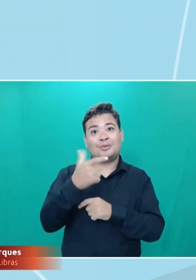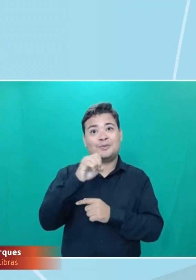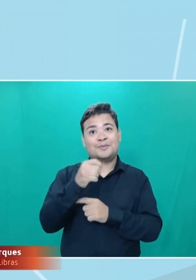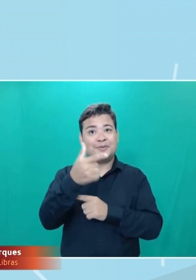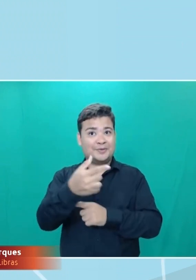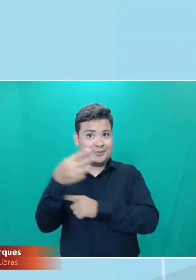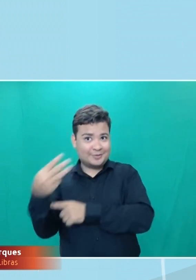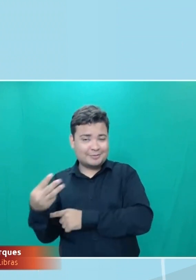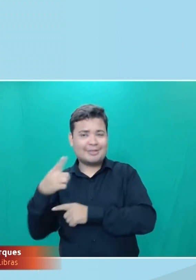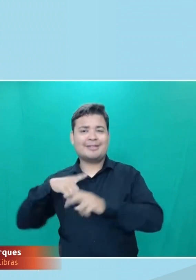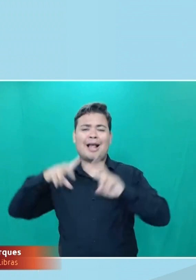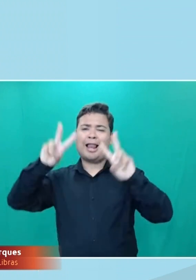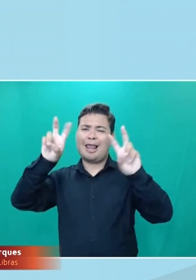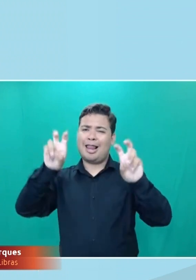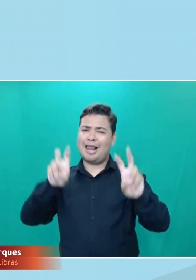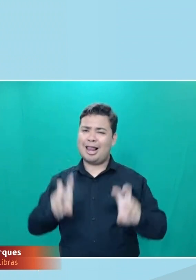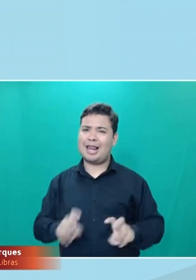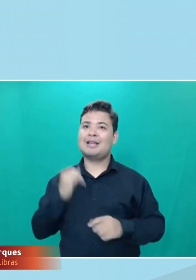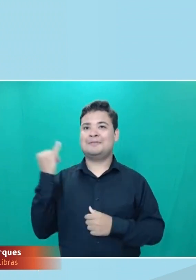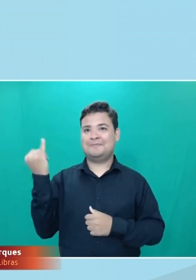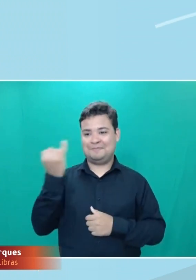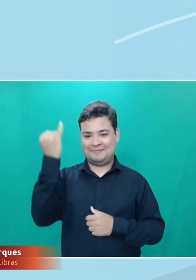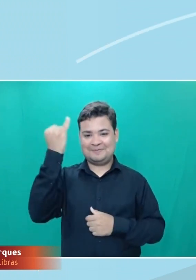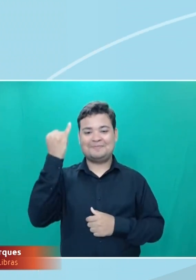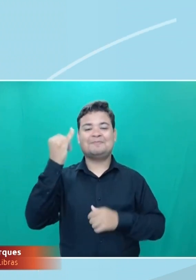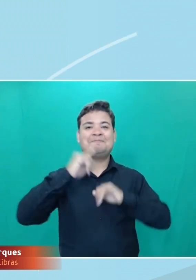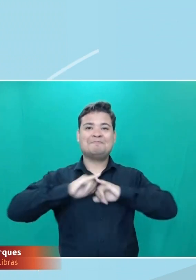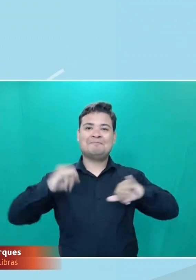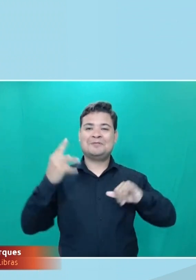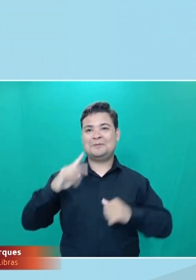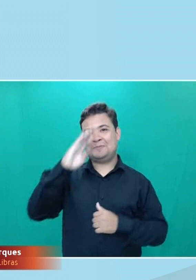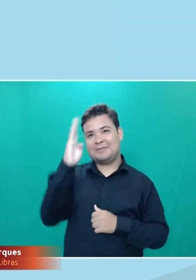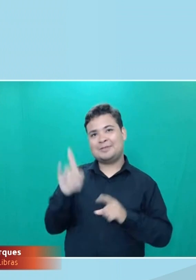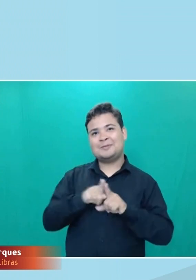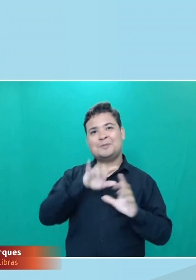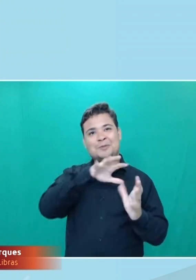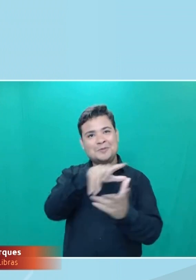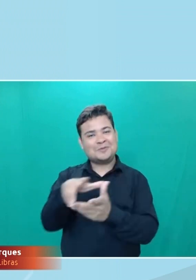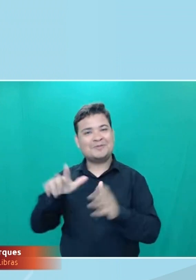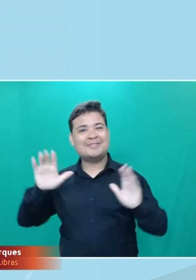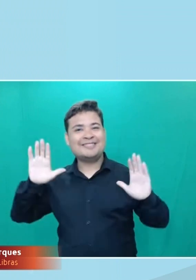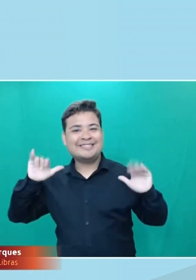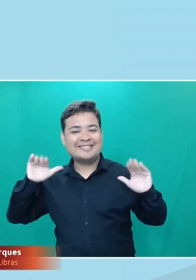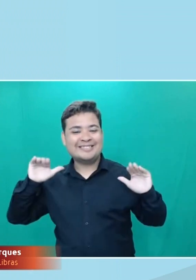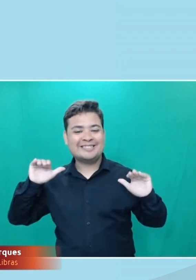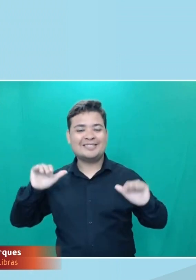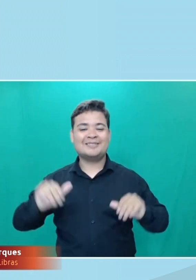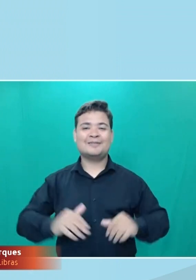mais assuntos relevantes para o Brasil e para o mundo. Até lá. Tchau.